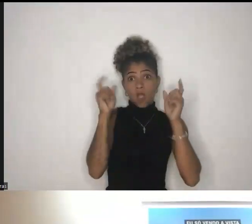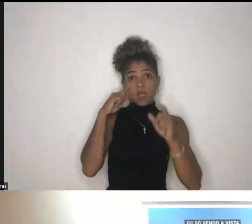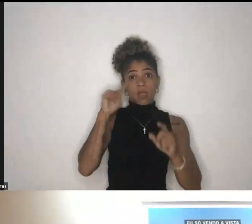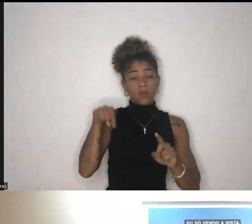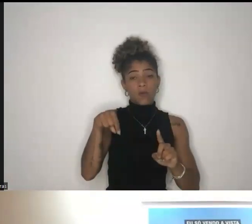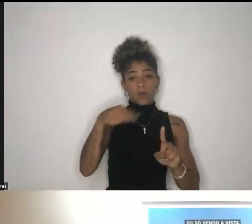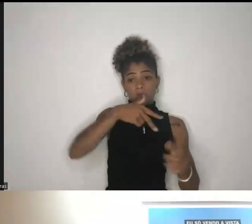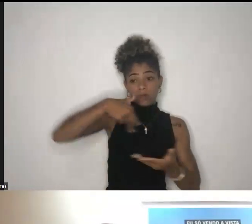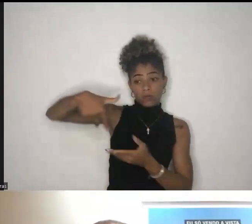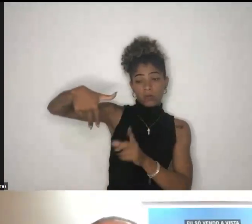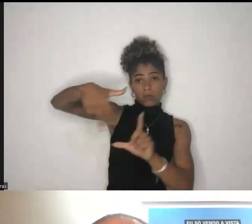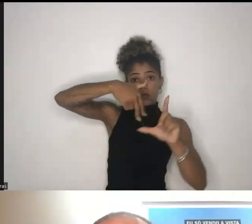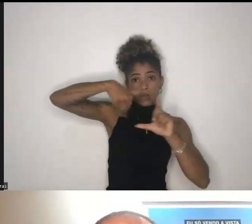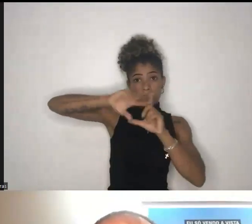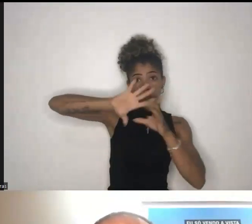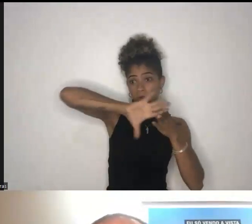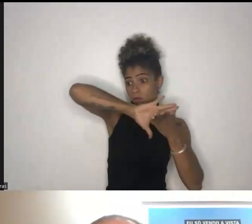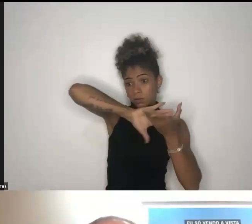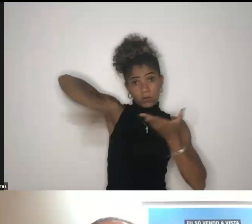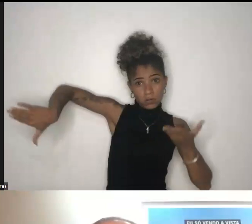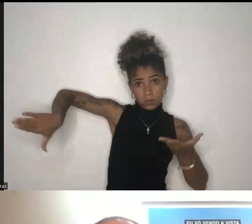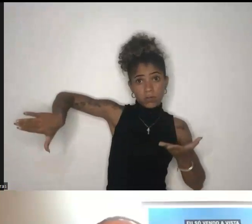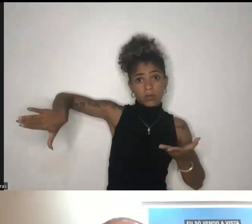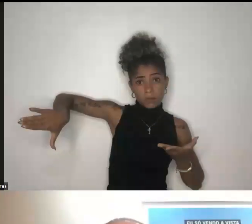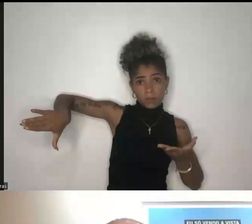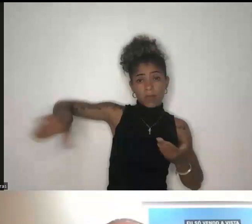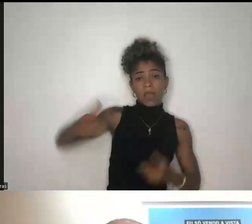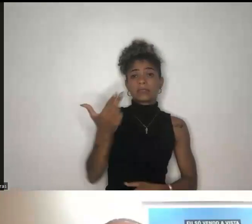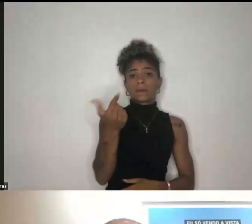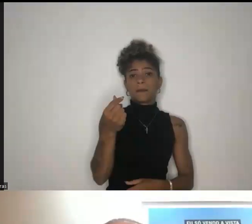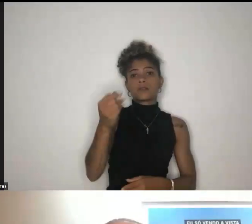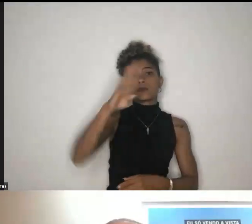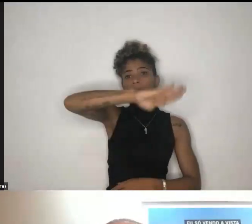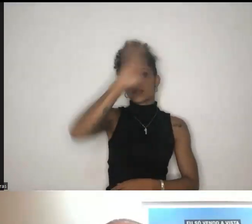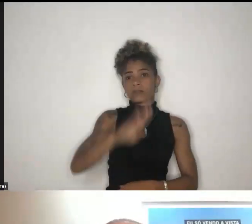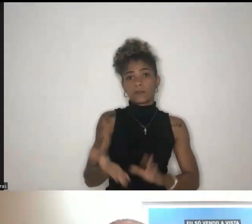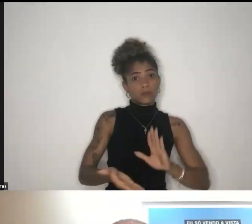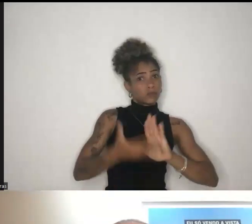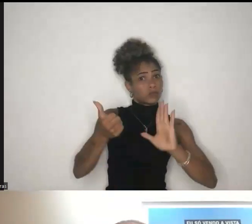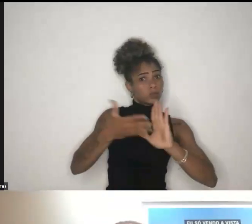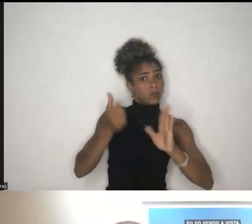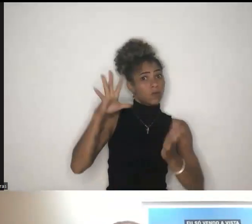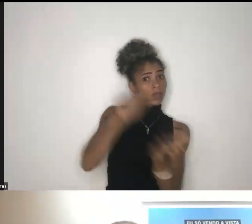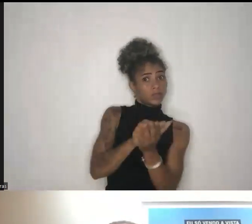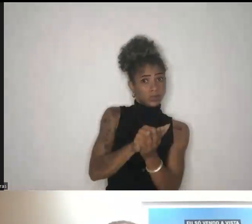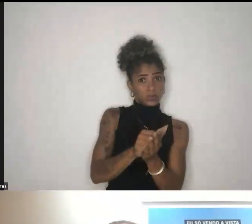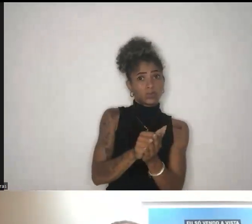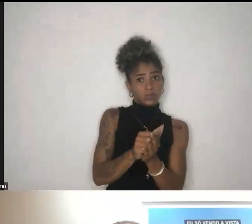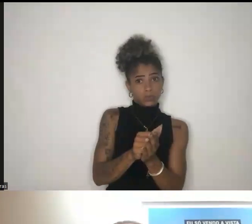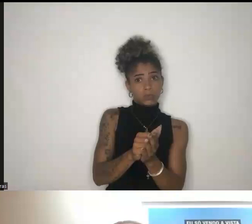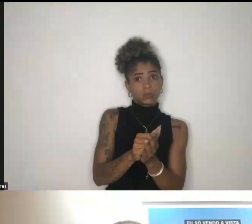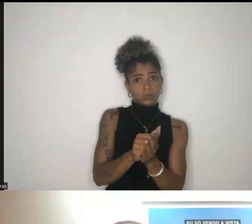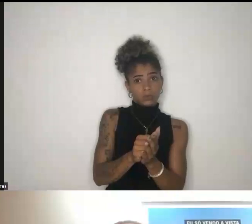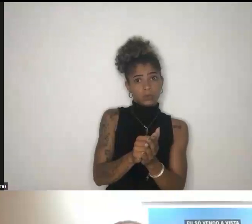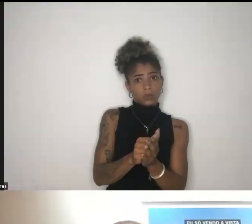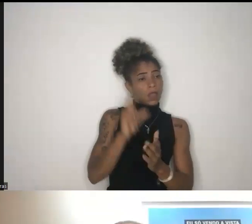que eles foram excluídas do mapeamento do registro do evento isso para mim é